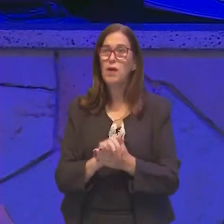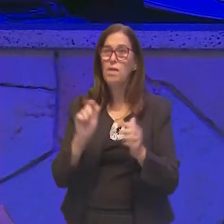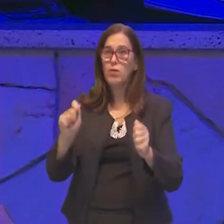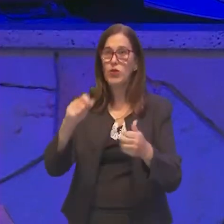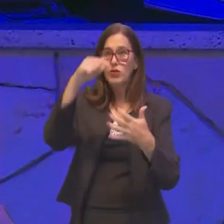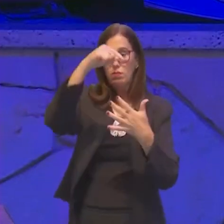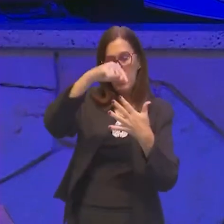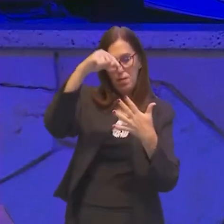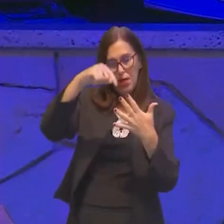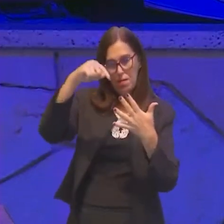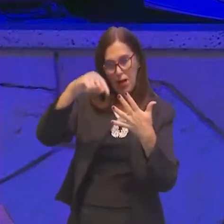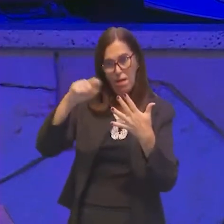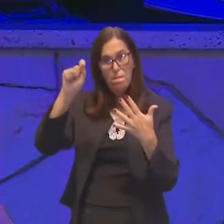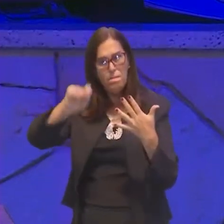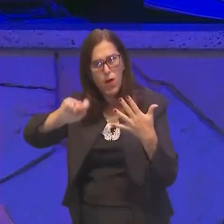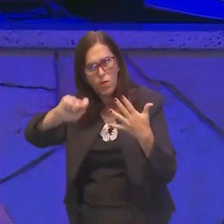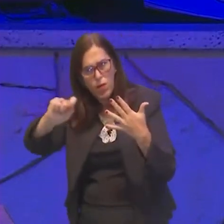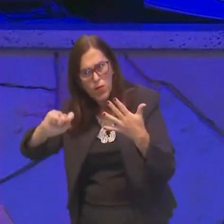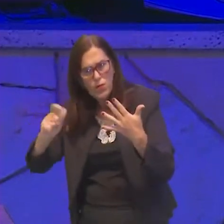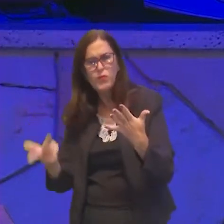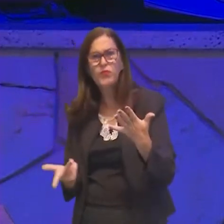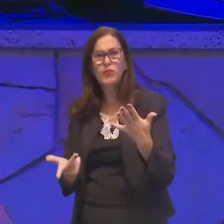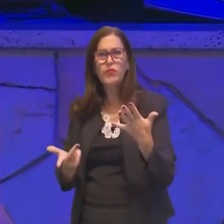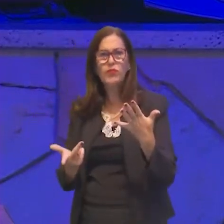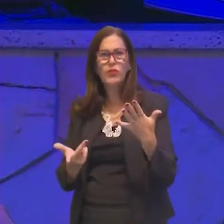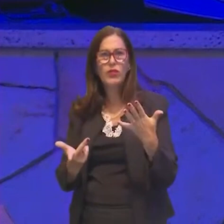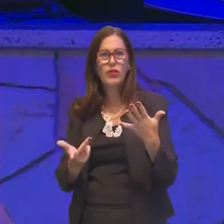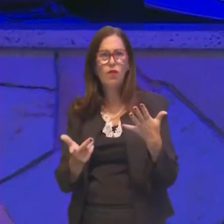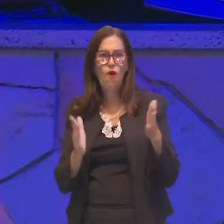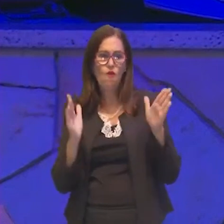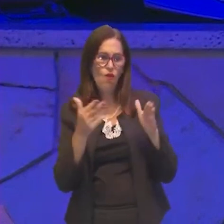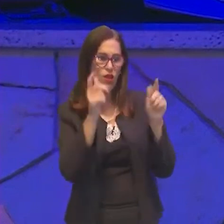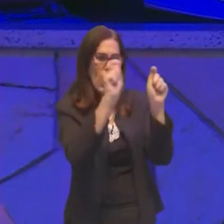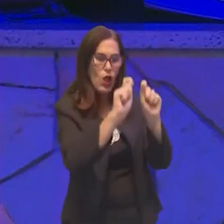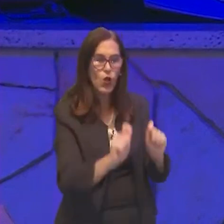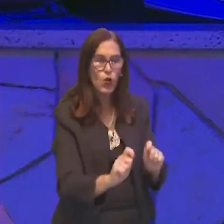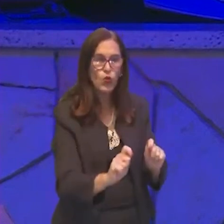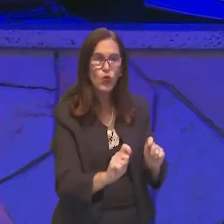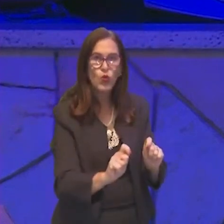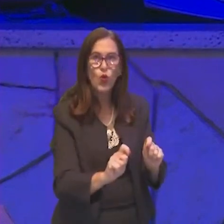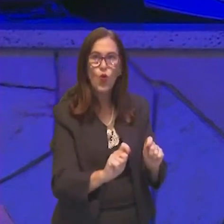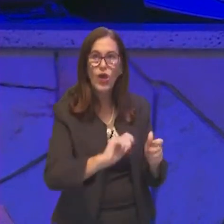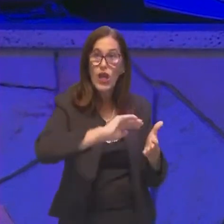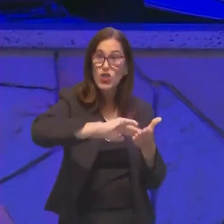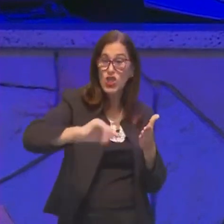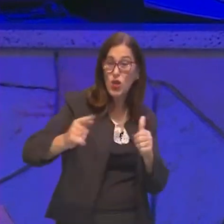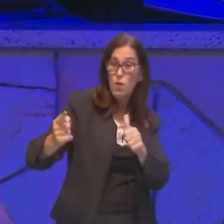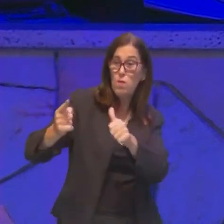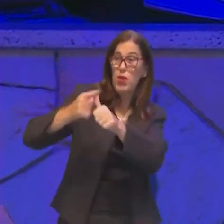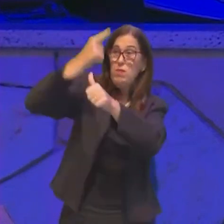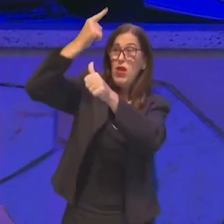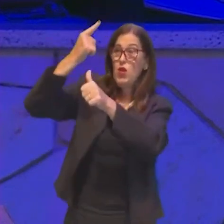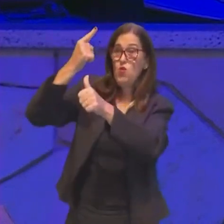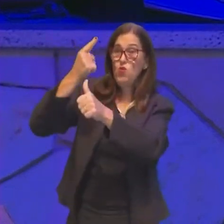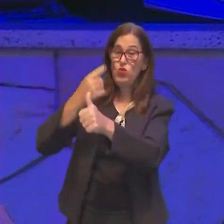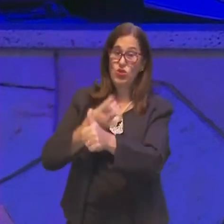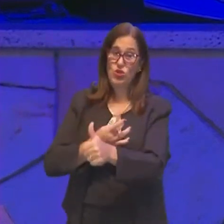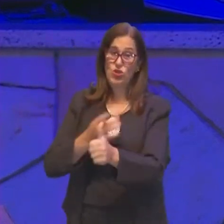possibilidades esta voltada para a idolatria, o que tira o primeiro lugar de Cristo na sua vida?